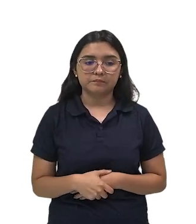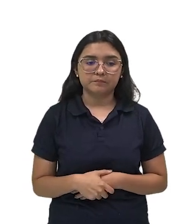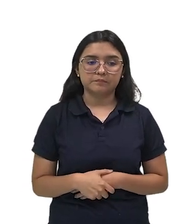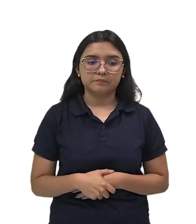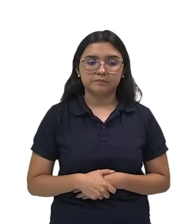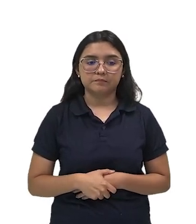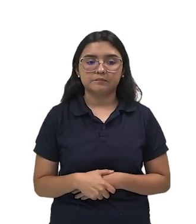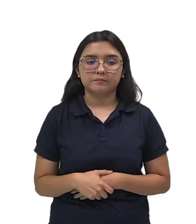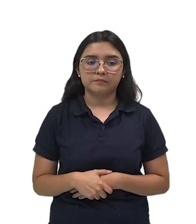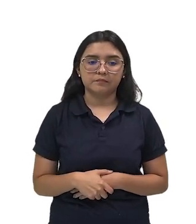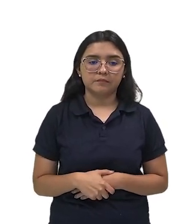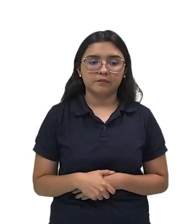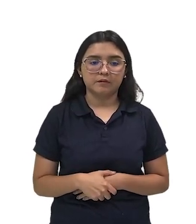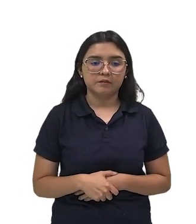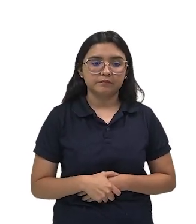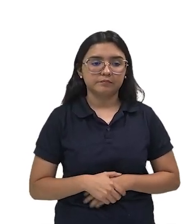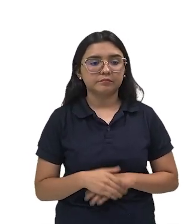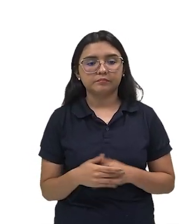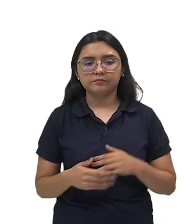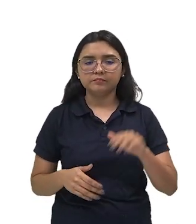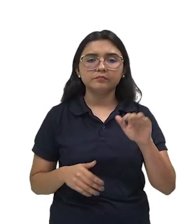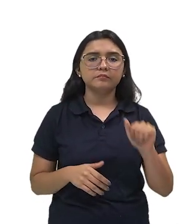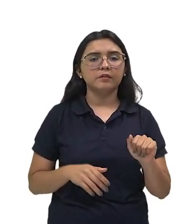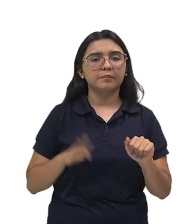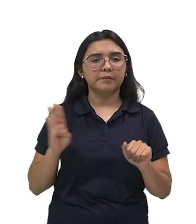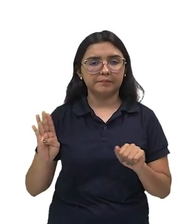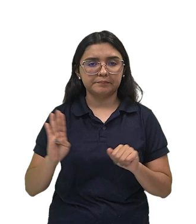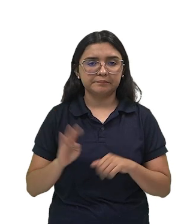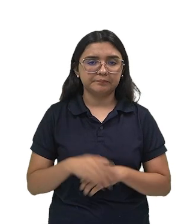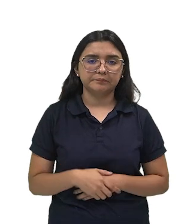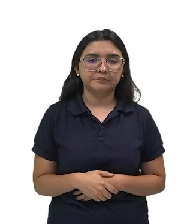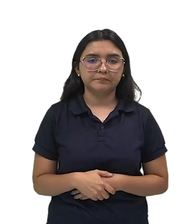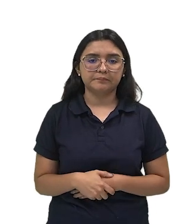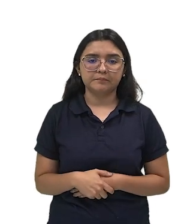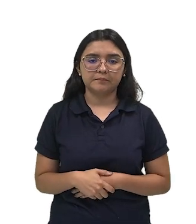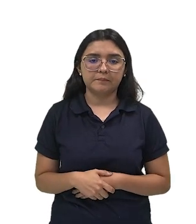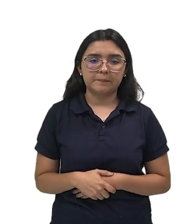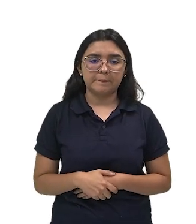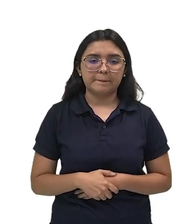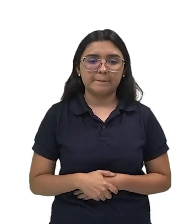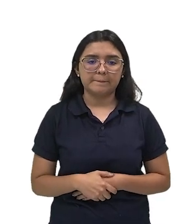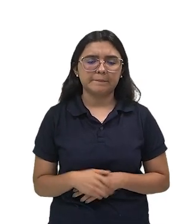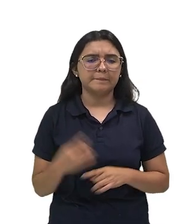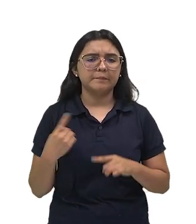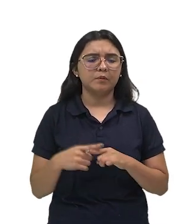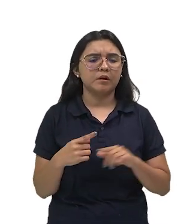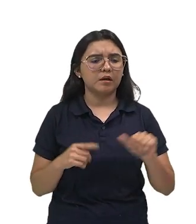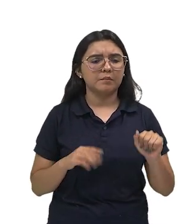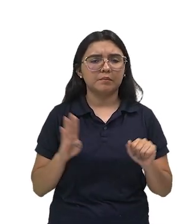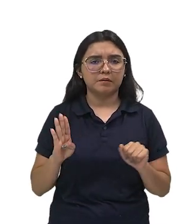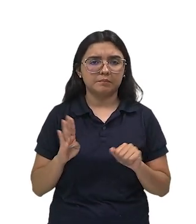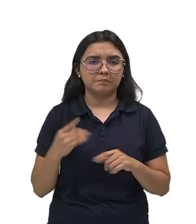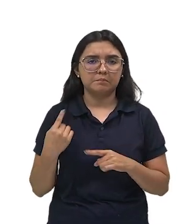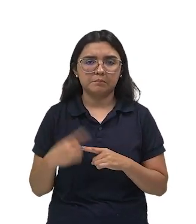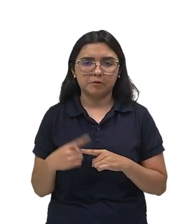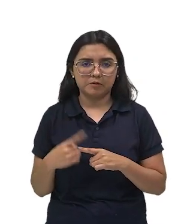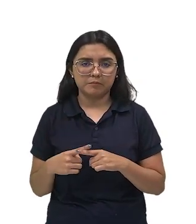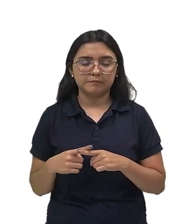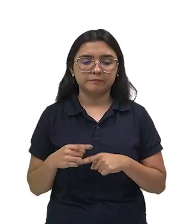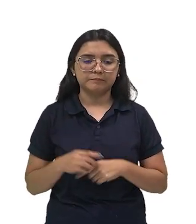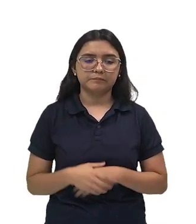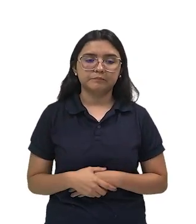A até B. Olha. Muito bem. Por que assim de A até B?